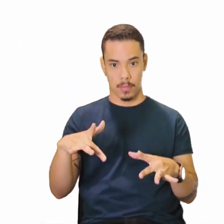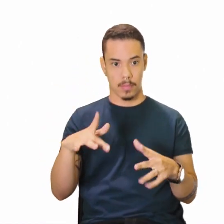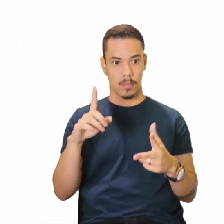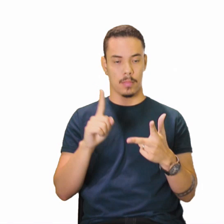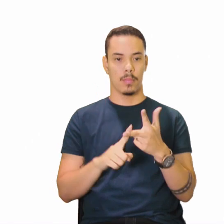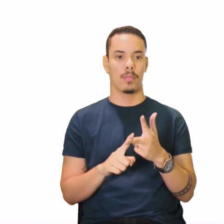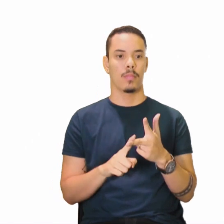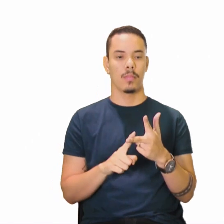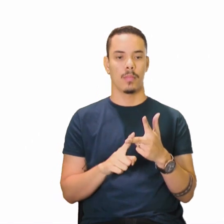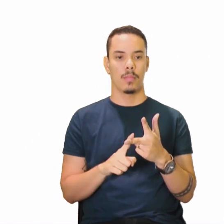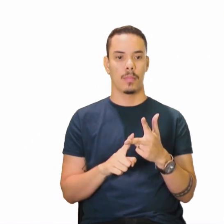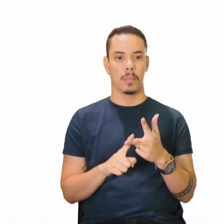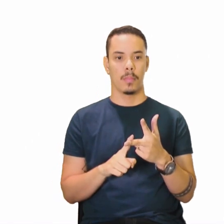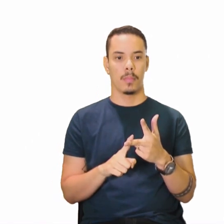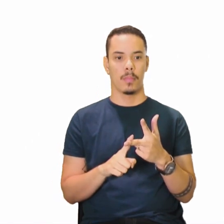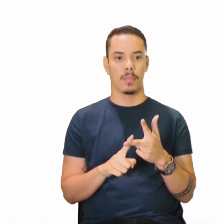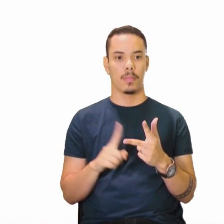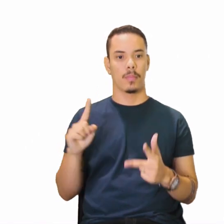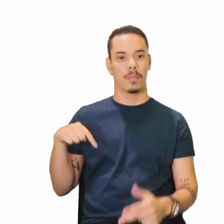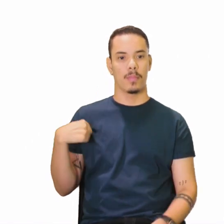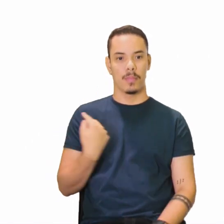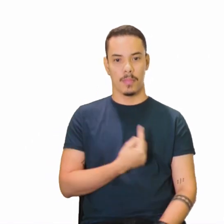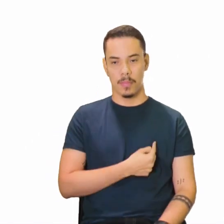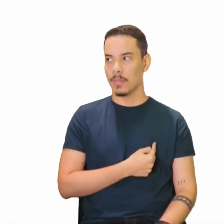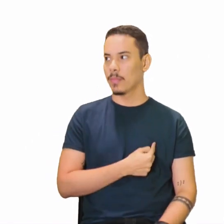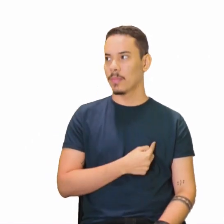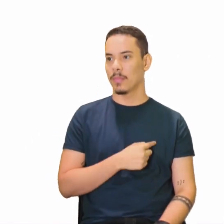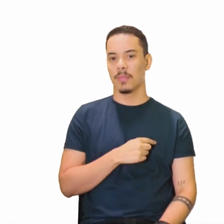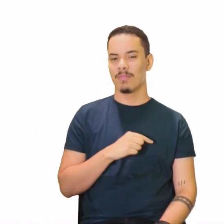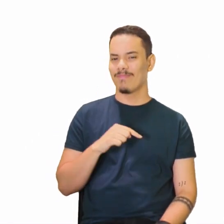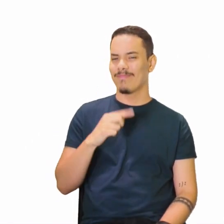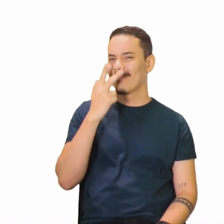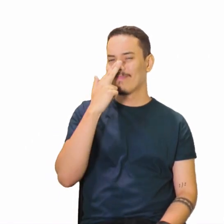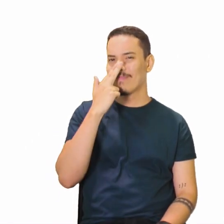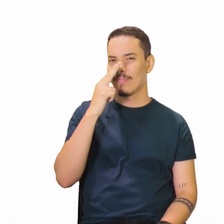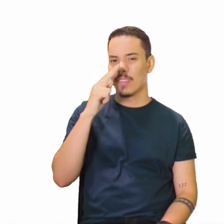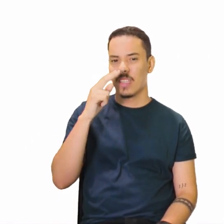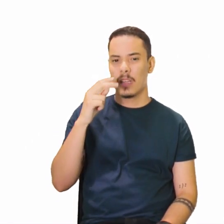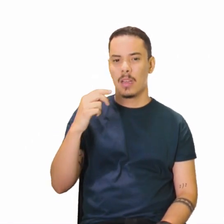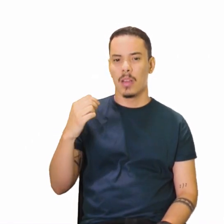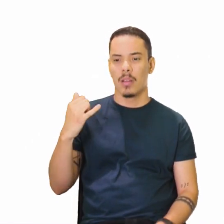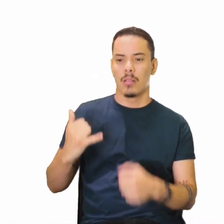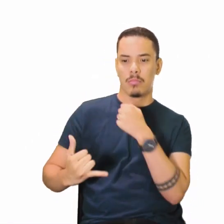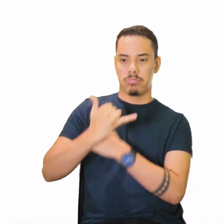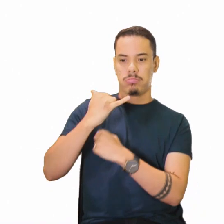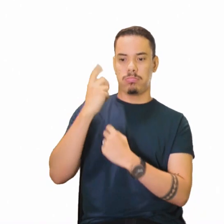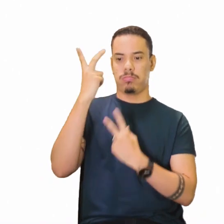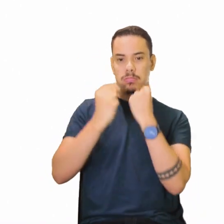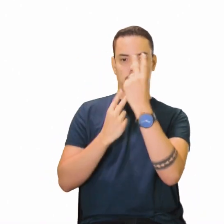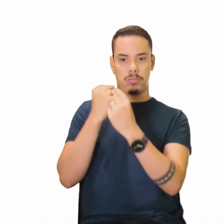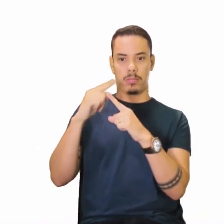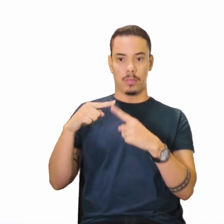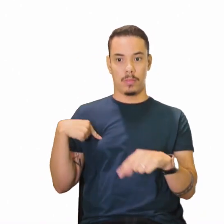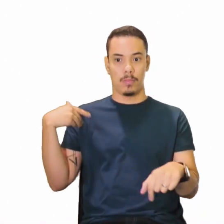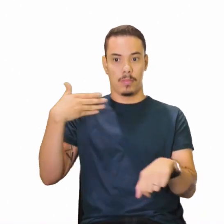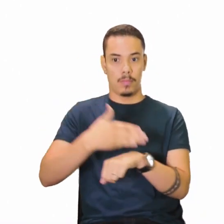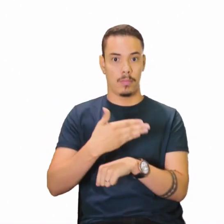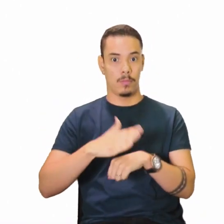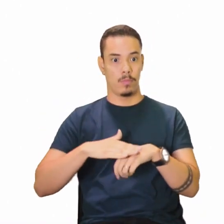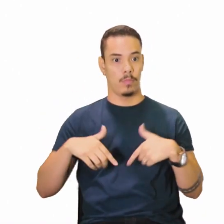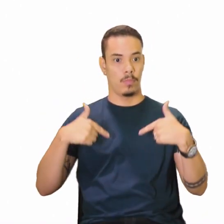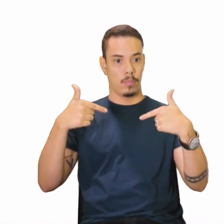abandoná-las. C. A nós provavelmente enganariam, pois nossa participação